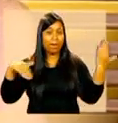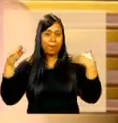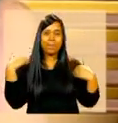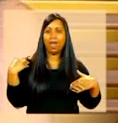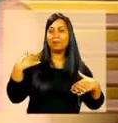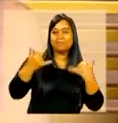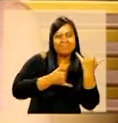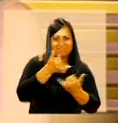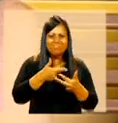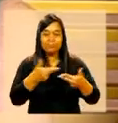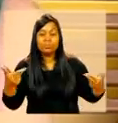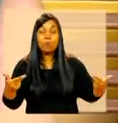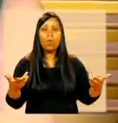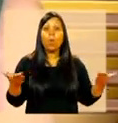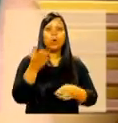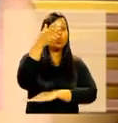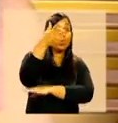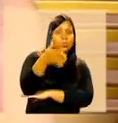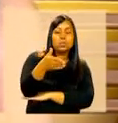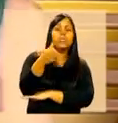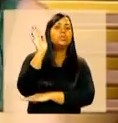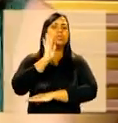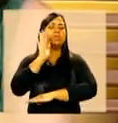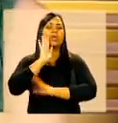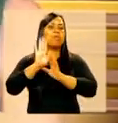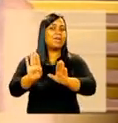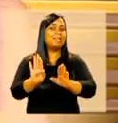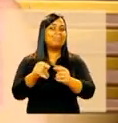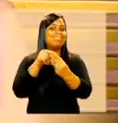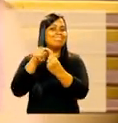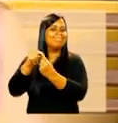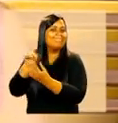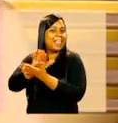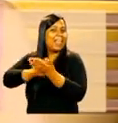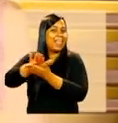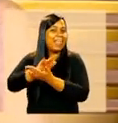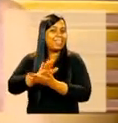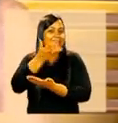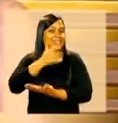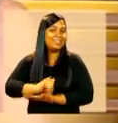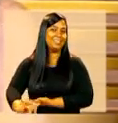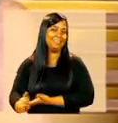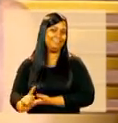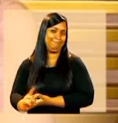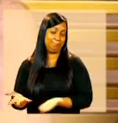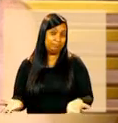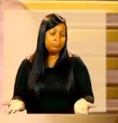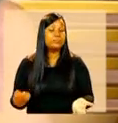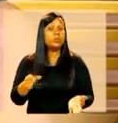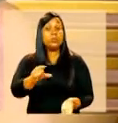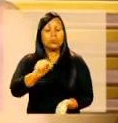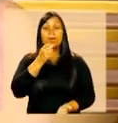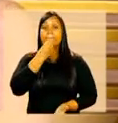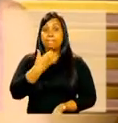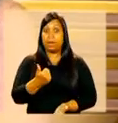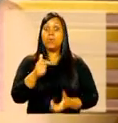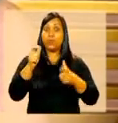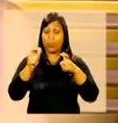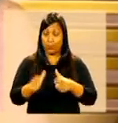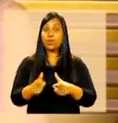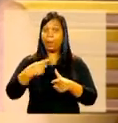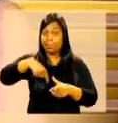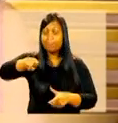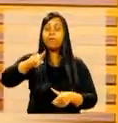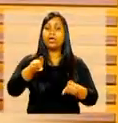né? E hoje, assim, muitas vezes tem alguns hotéis que é muito bacana, mas não tem nada para criança. Então você tem que escolher bem o